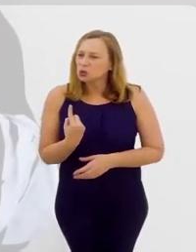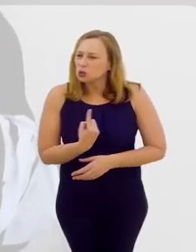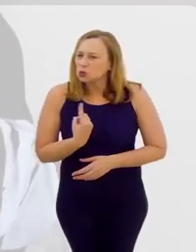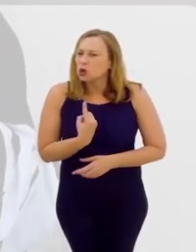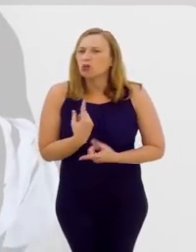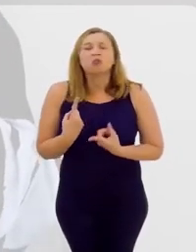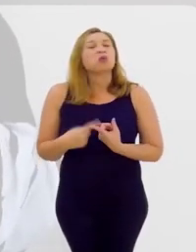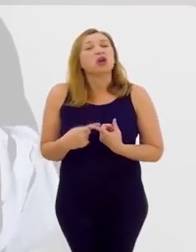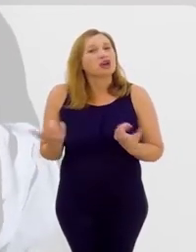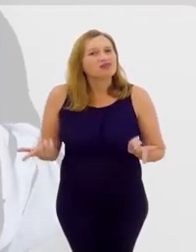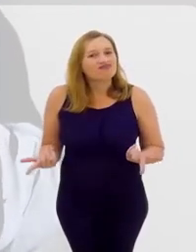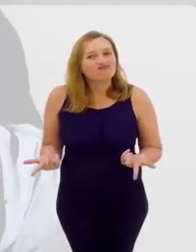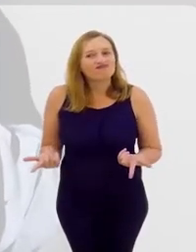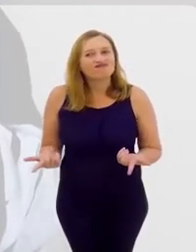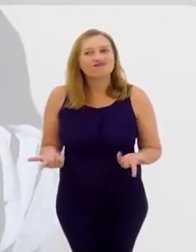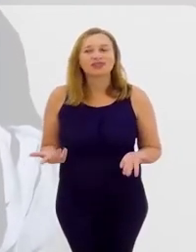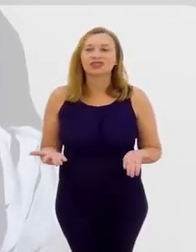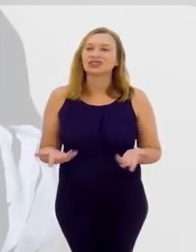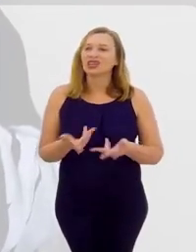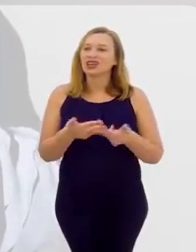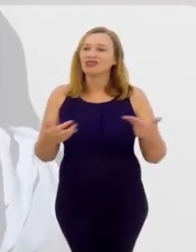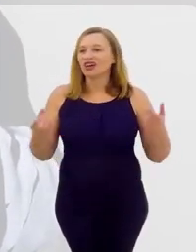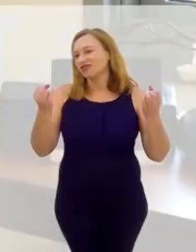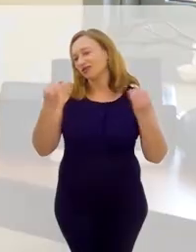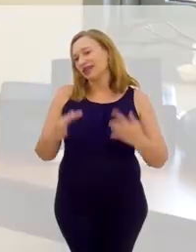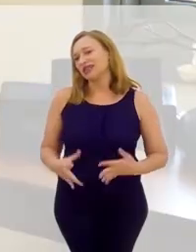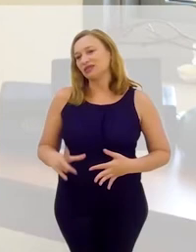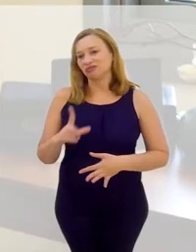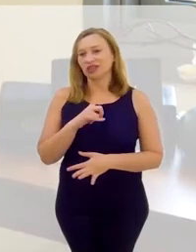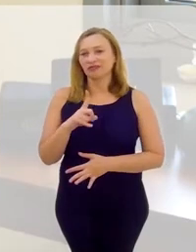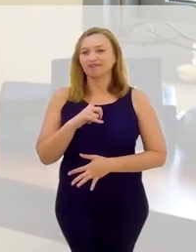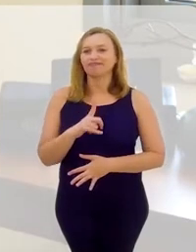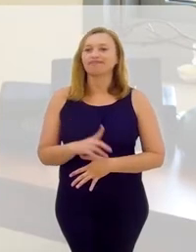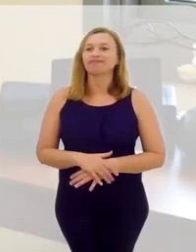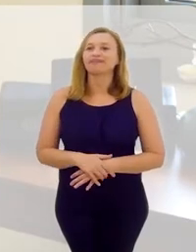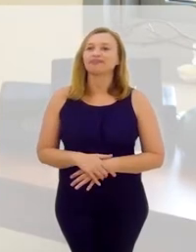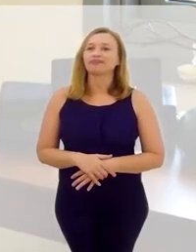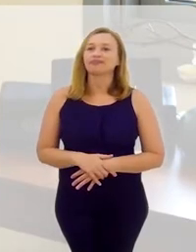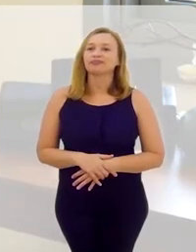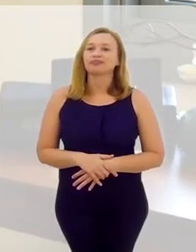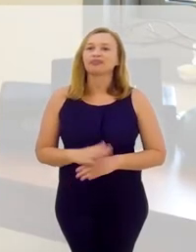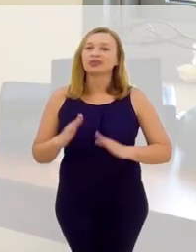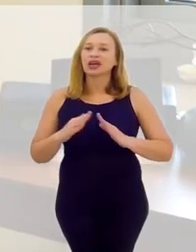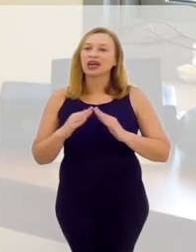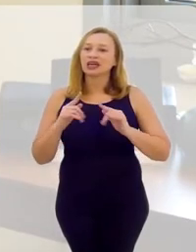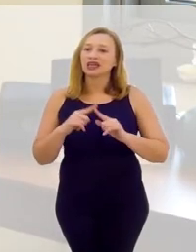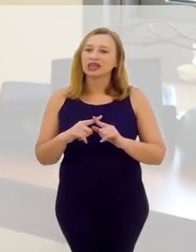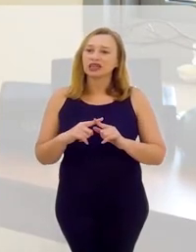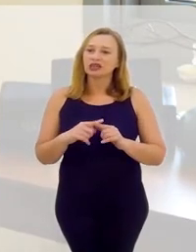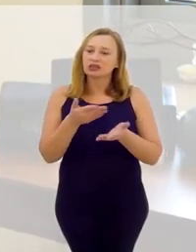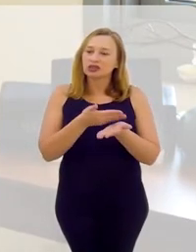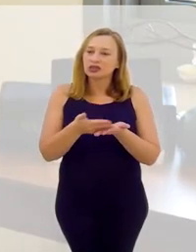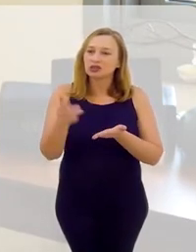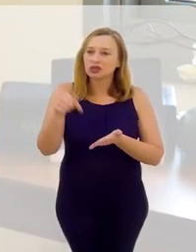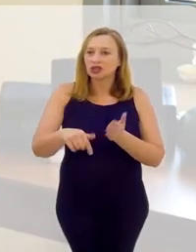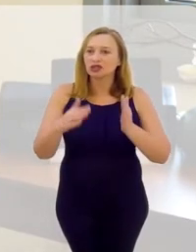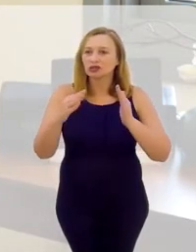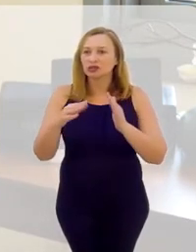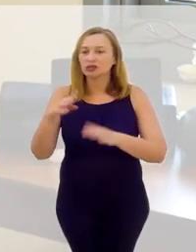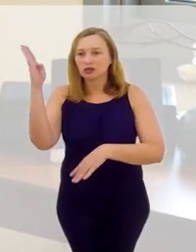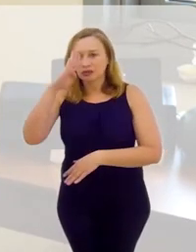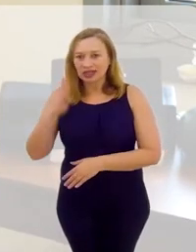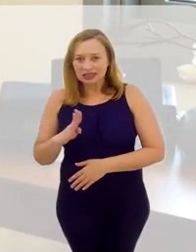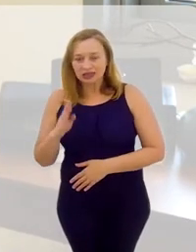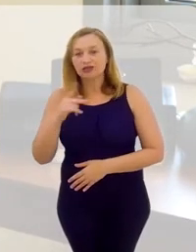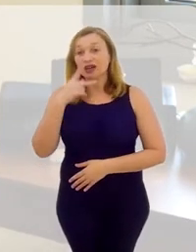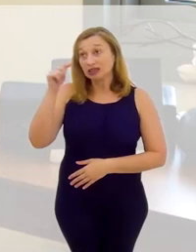muito fechada. Por que isso? Isso tem várias explicações. A igreja, quando ela